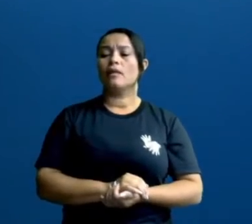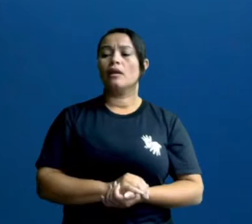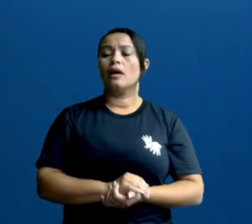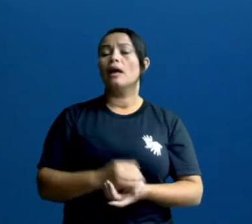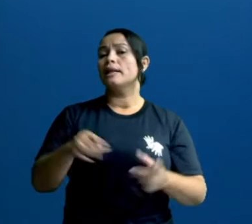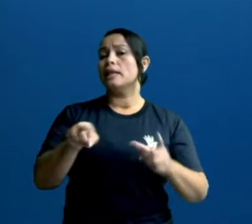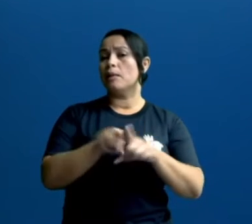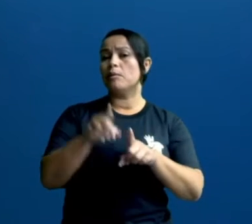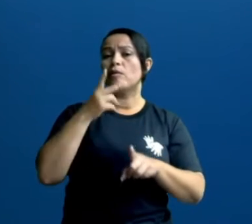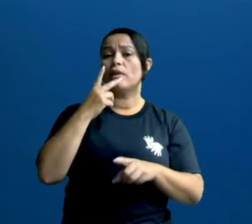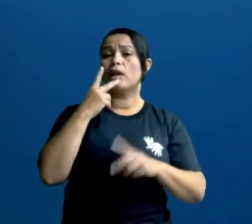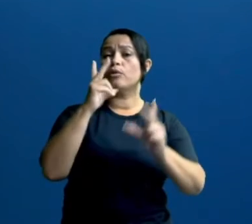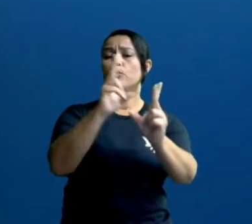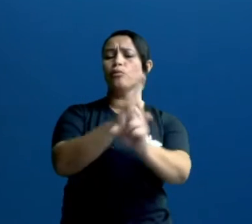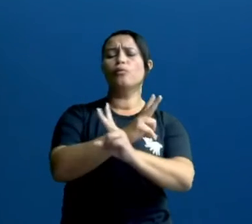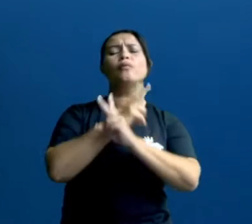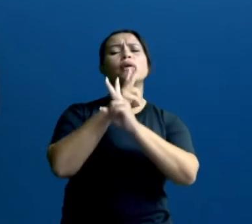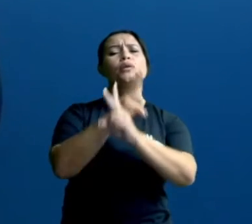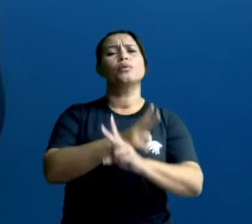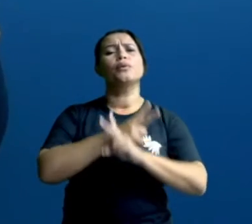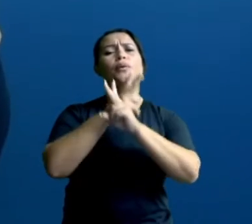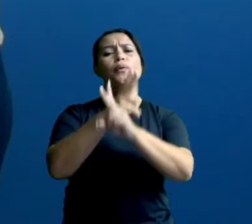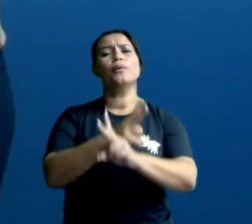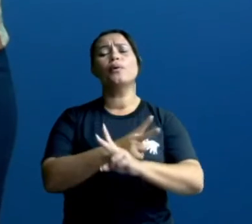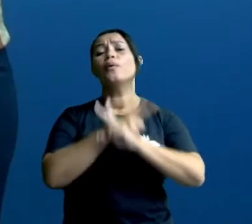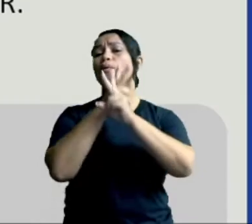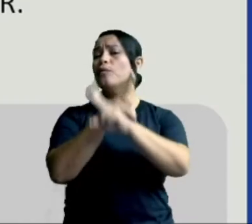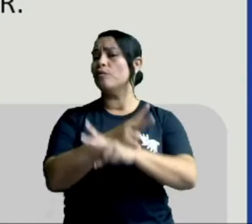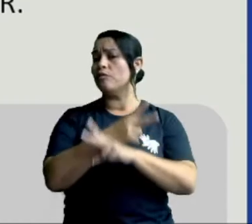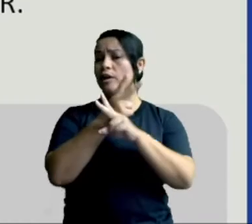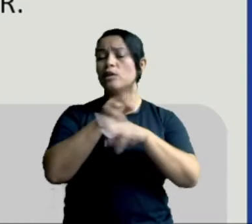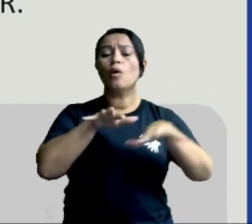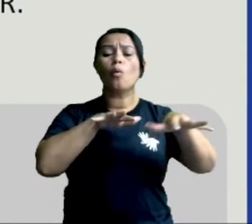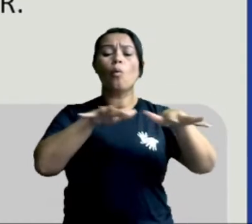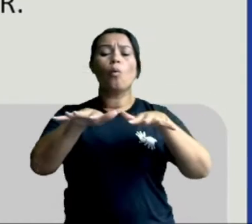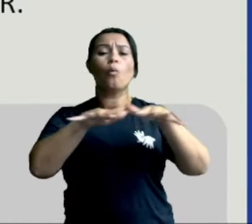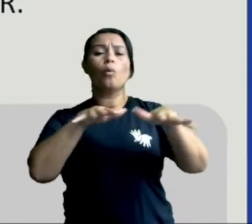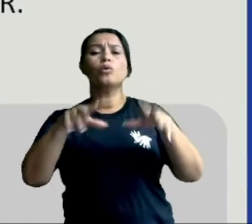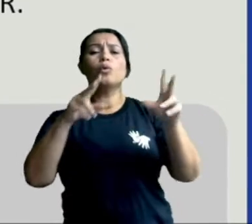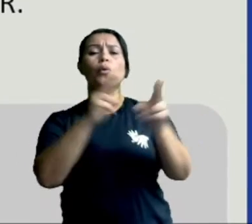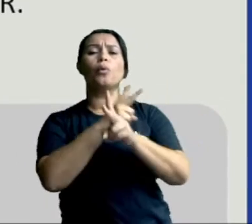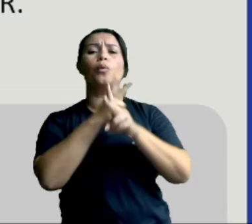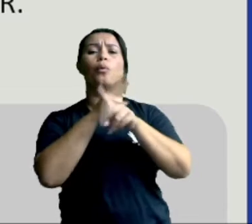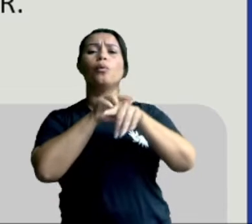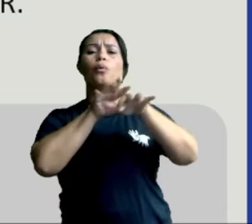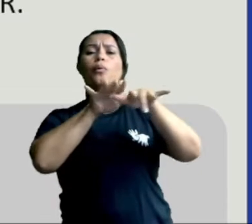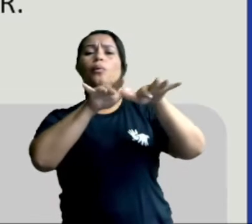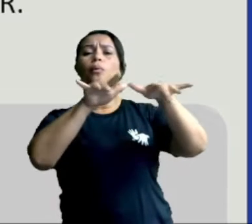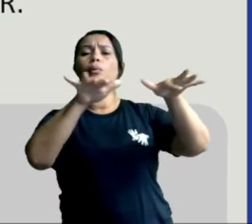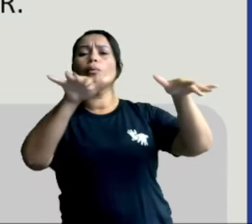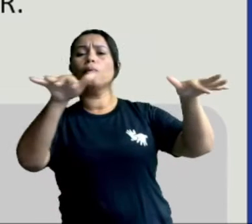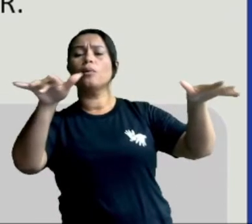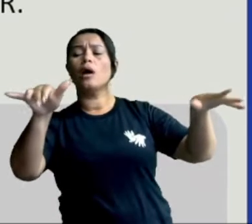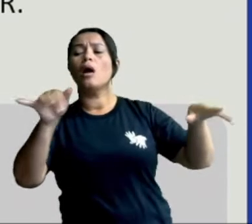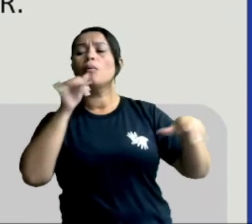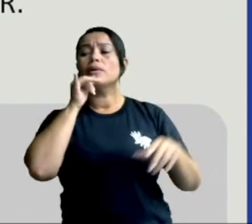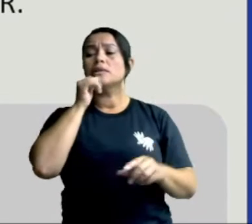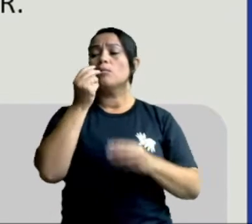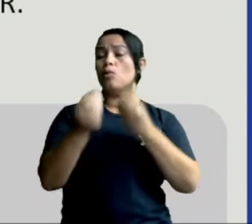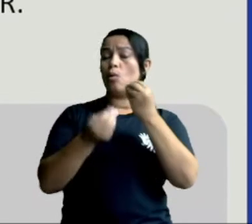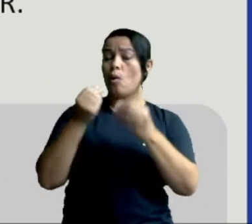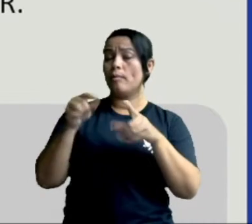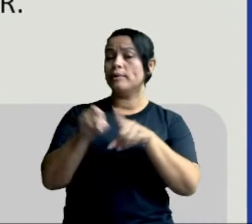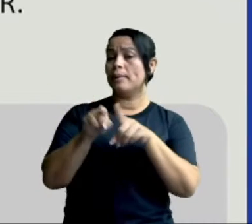hoje nós vamos falar agora do vento o que é o vento o vento é o ar em movimento e ele se desloca de uma zona de alta